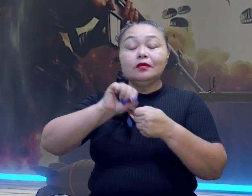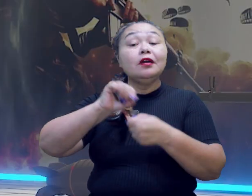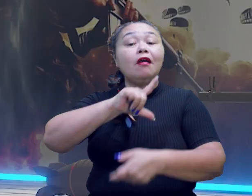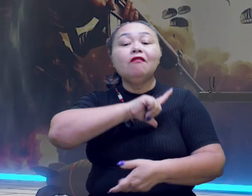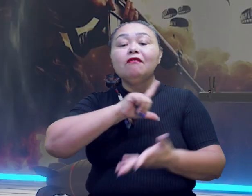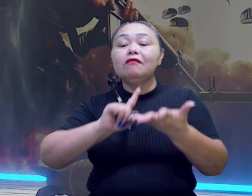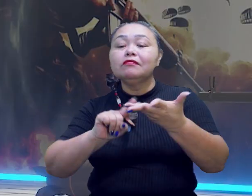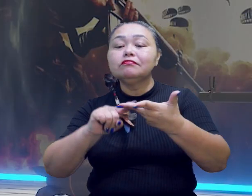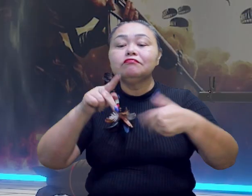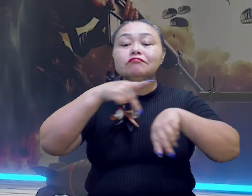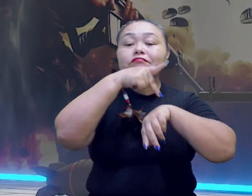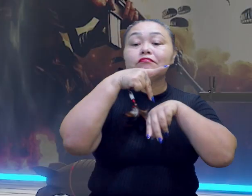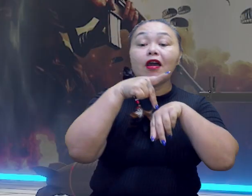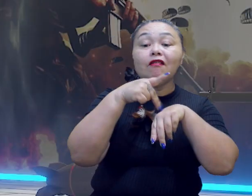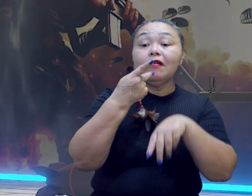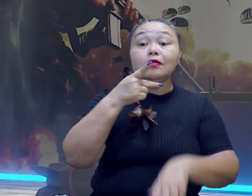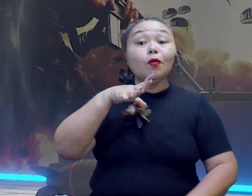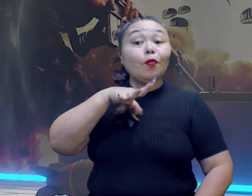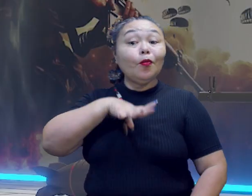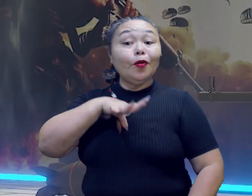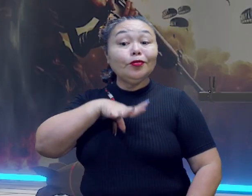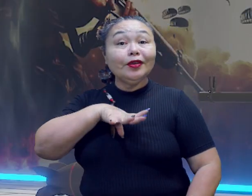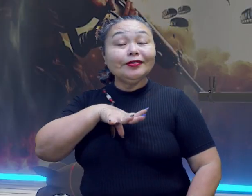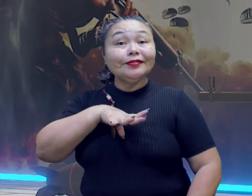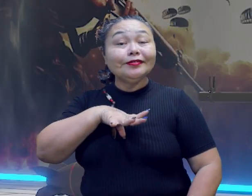vários países falando português.